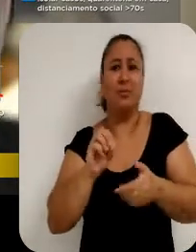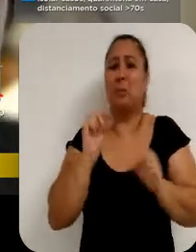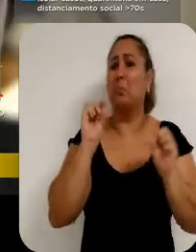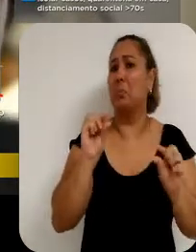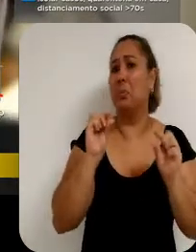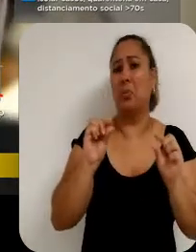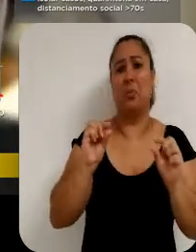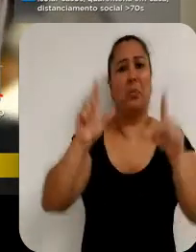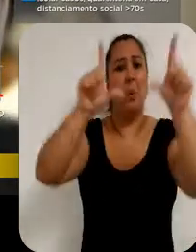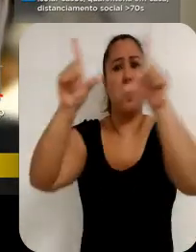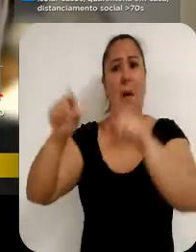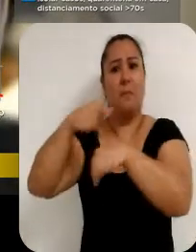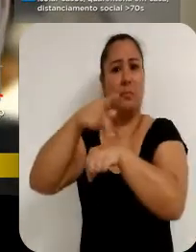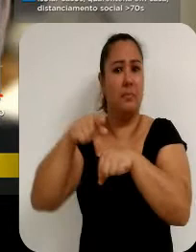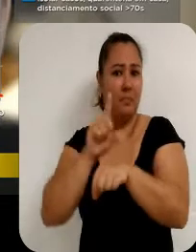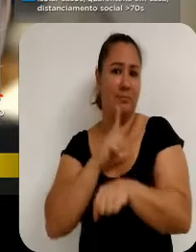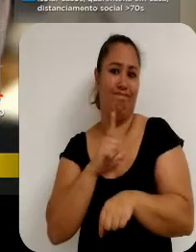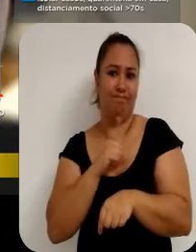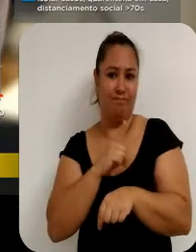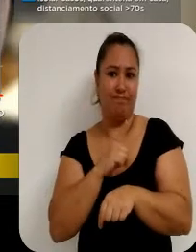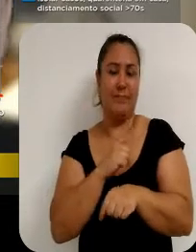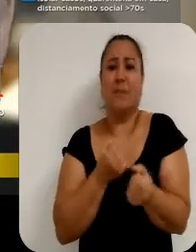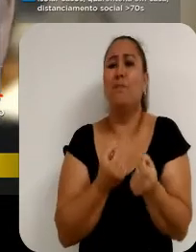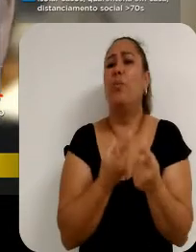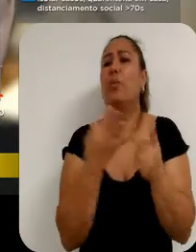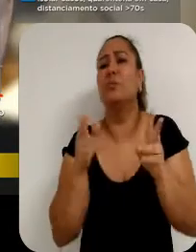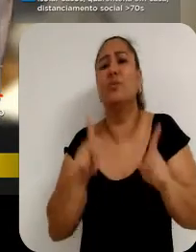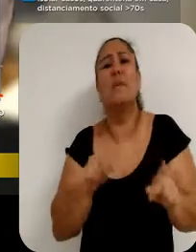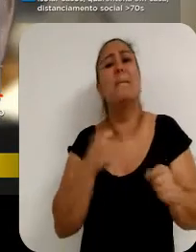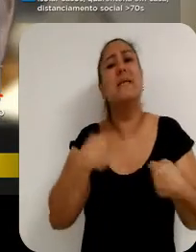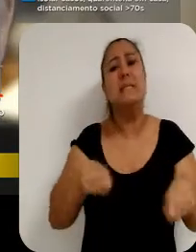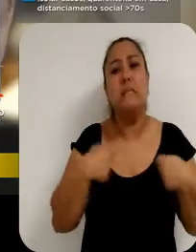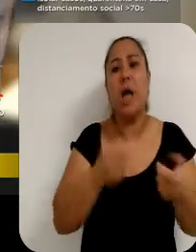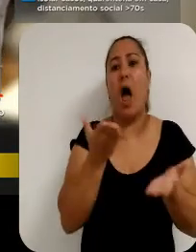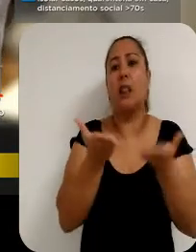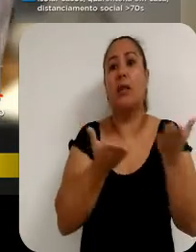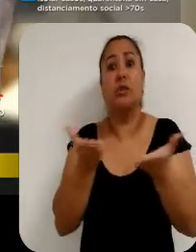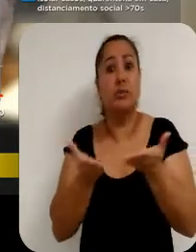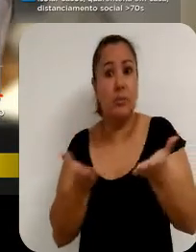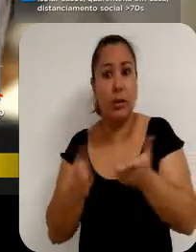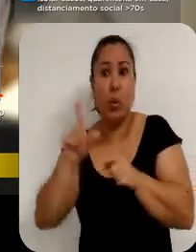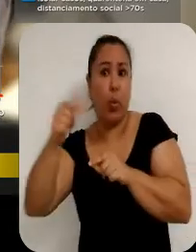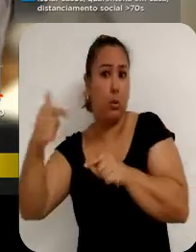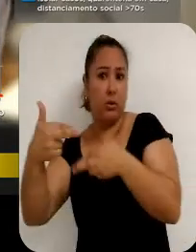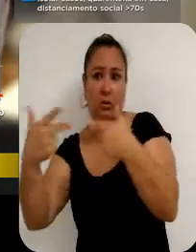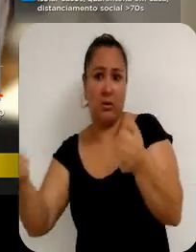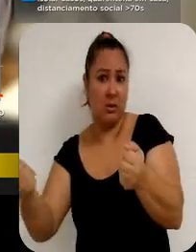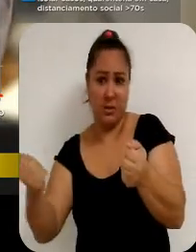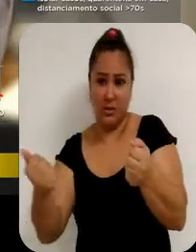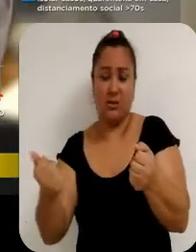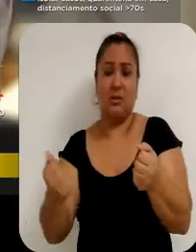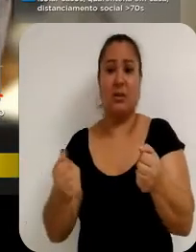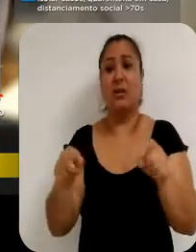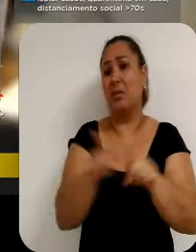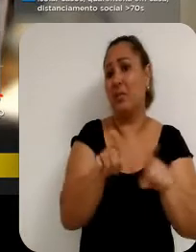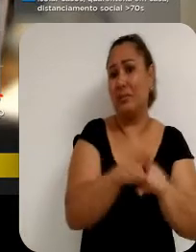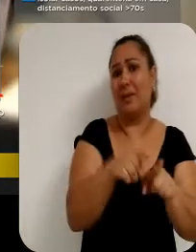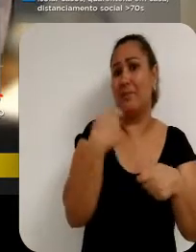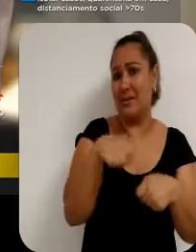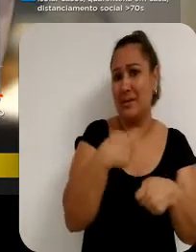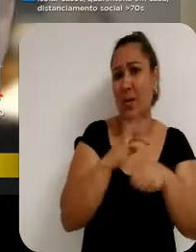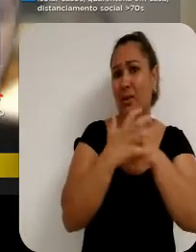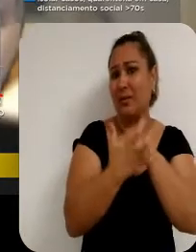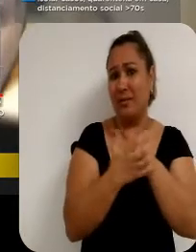Com tantas pessoas precisando de atendimento, o grosso delas vai para casa e não vai ter acesso a respiradores, não vai ter acesso a nada. O